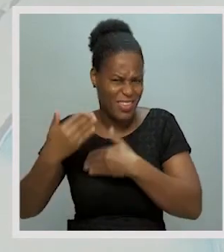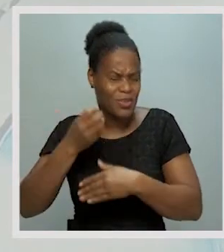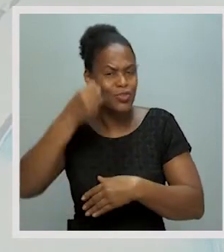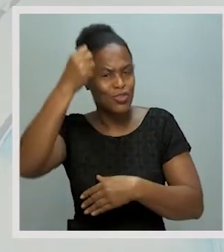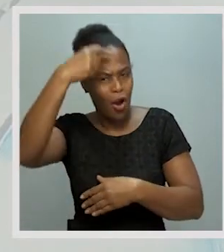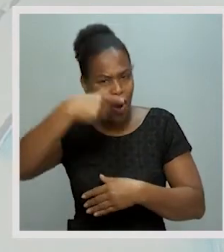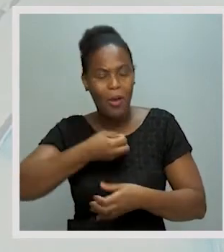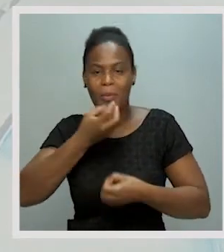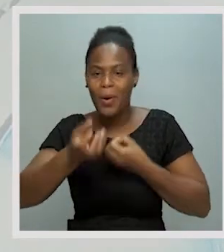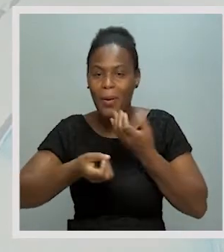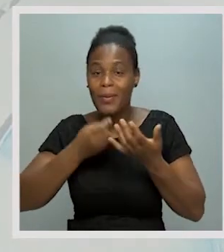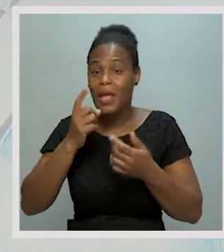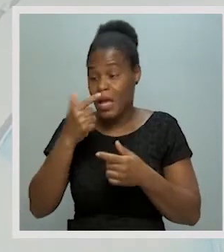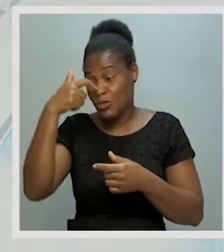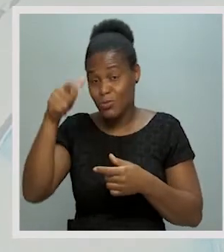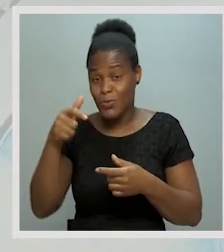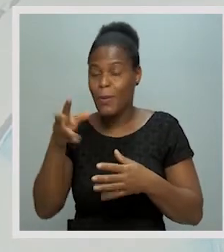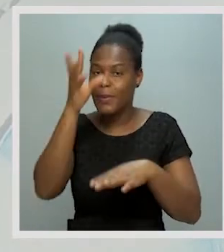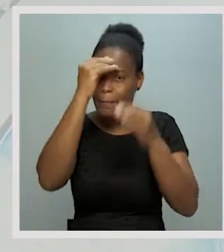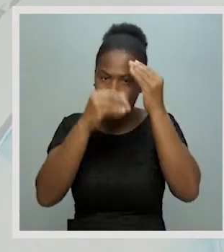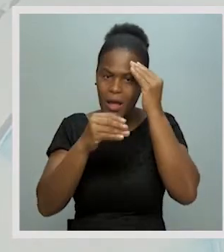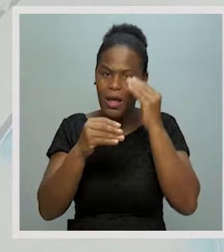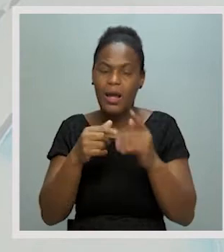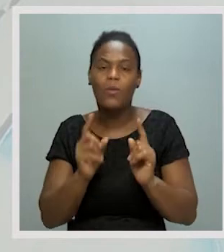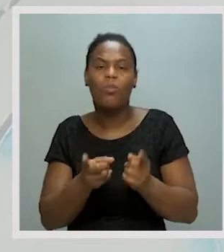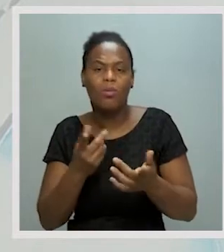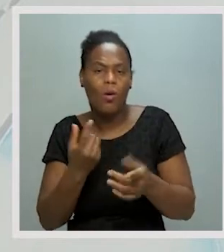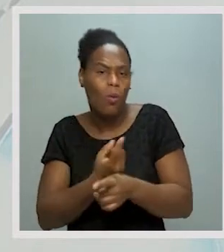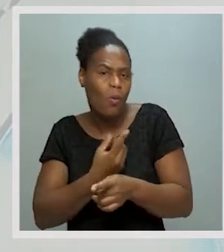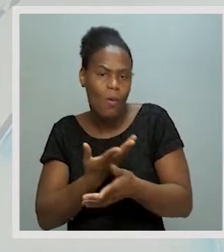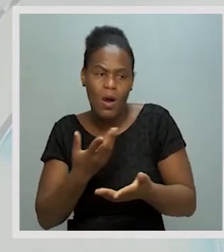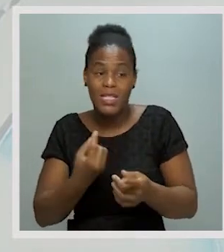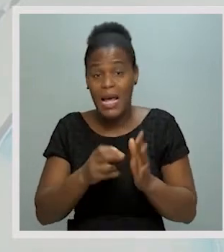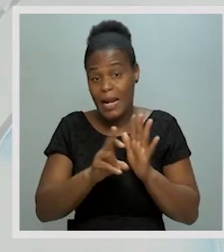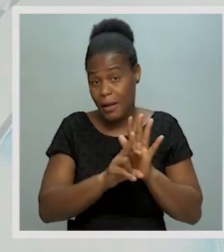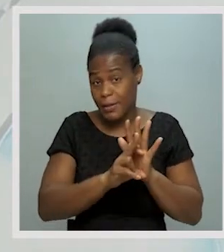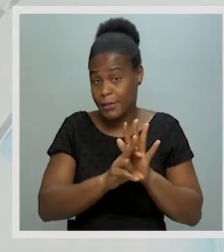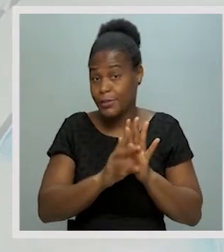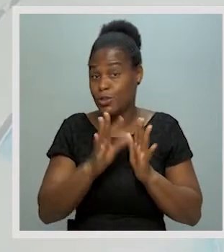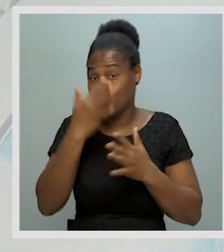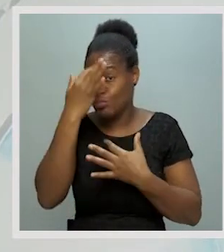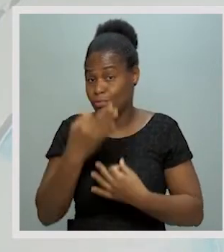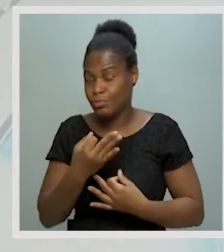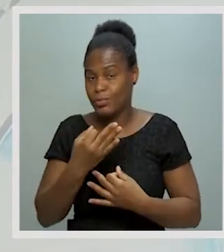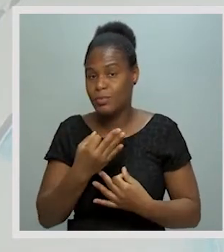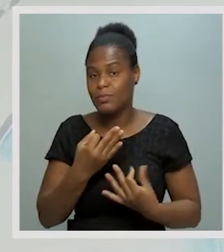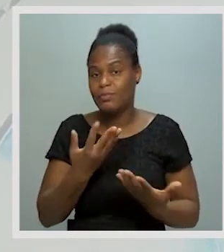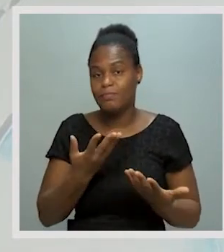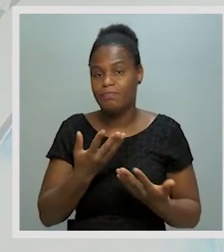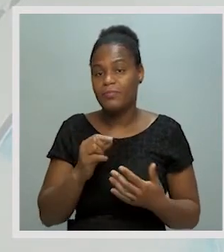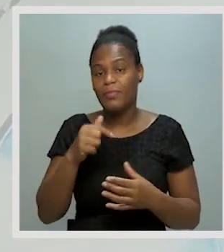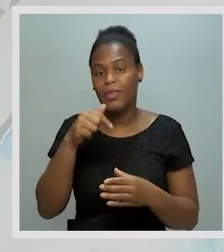e elas acabavam por aprender aquilo que são as regras, a forma de